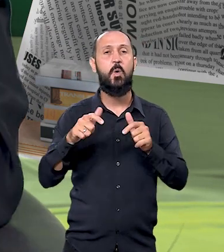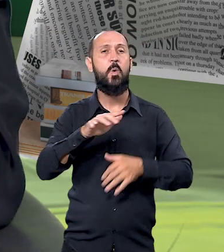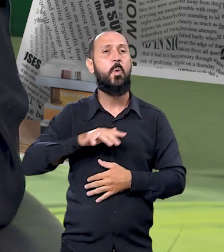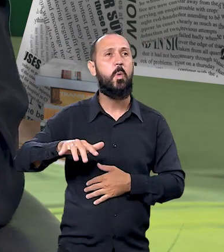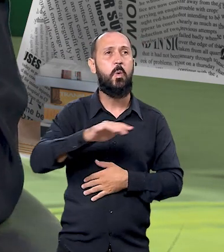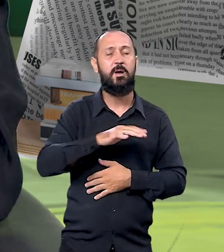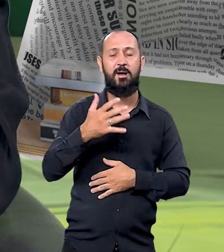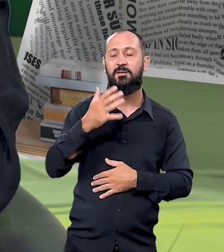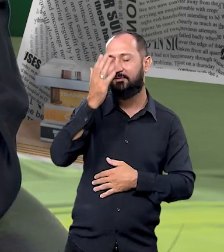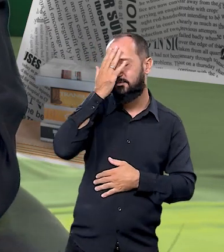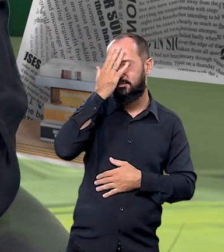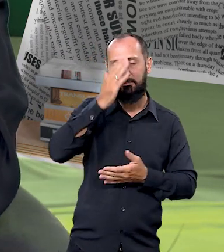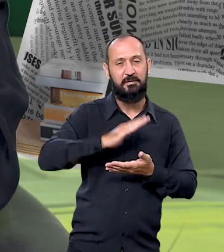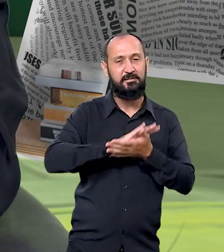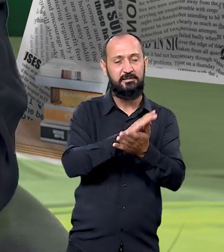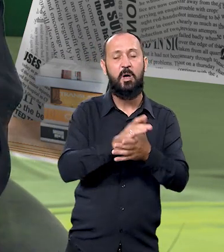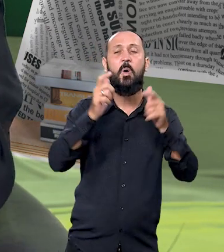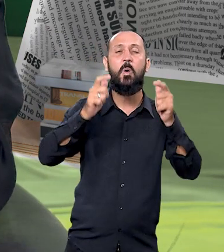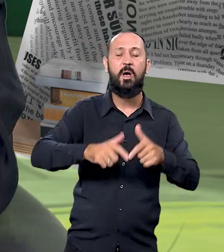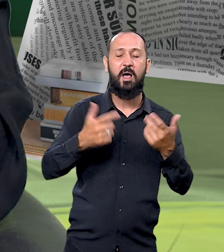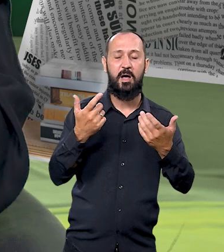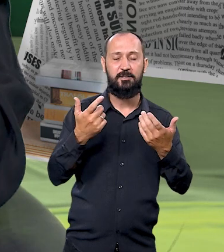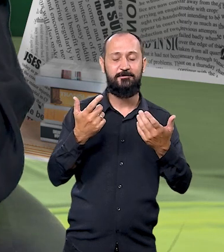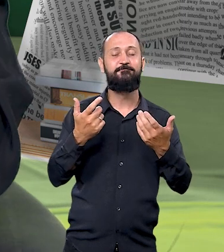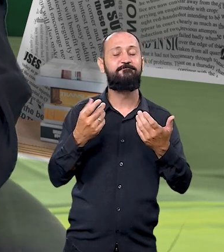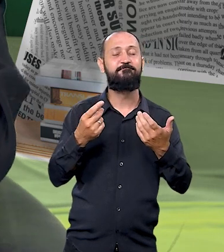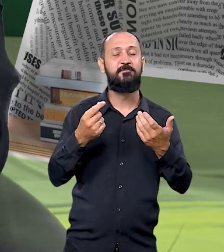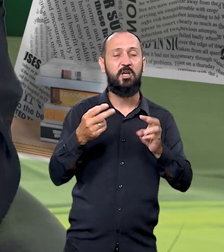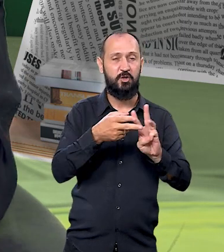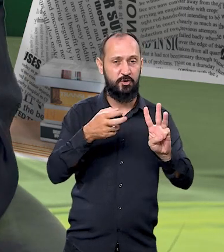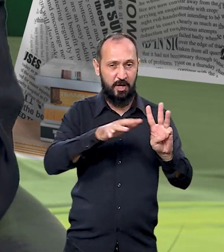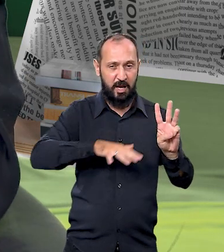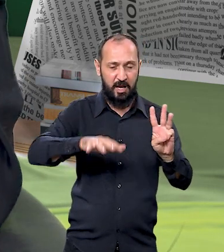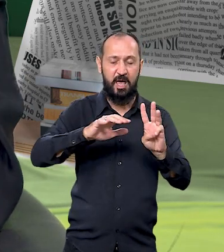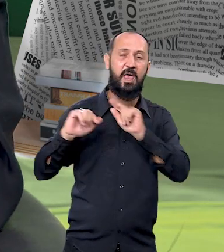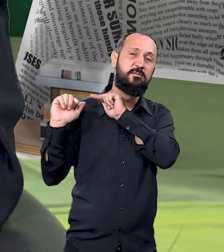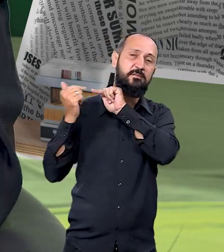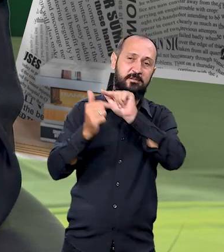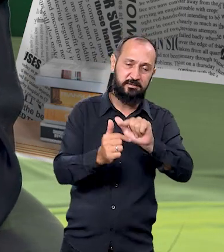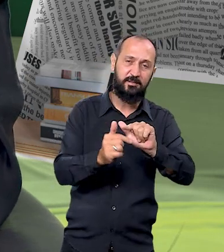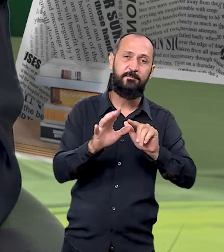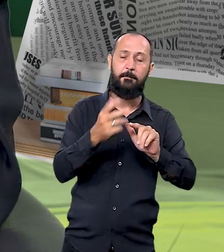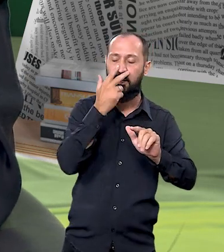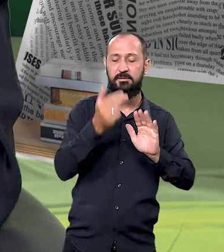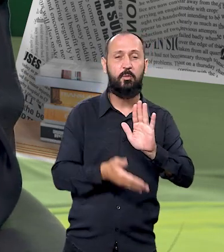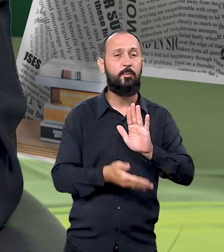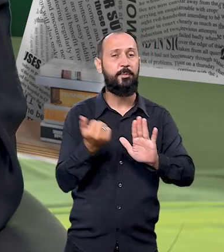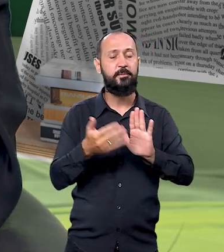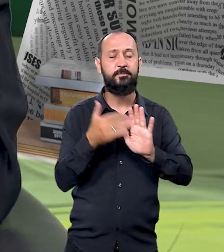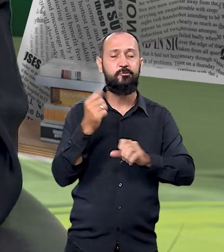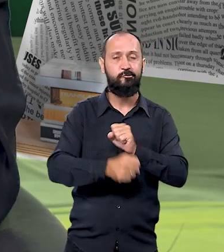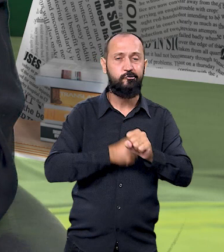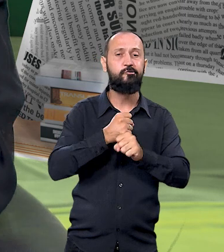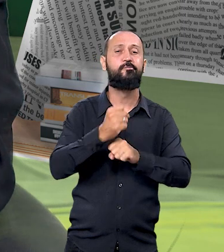reserva indígena. As características de um território tradicional estão sendo perdidos ano a ano. Então, defender